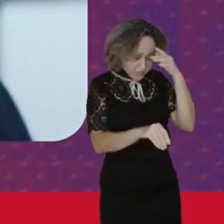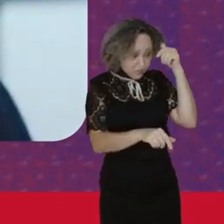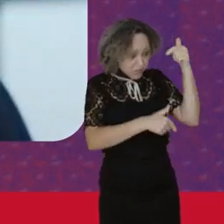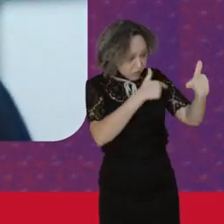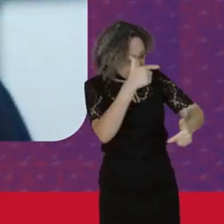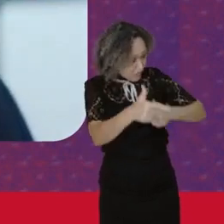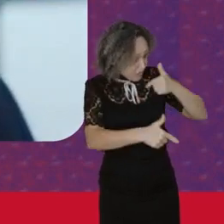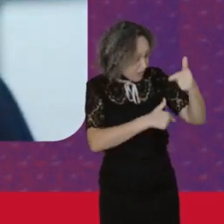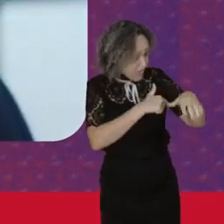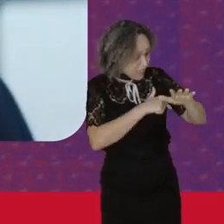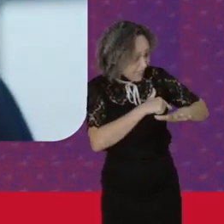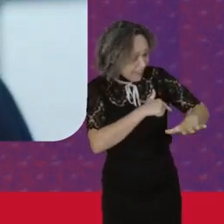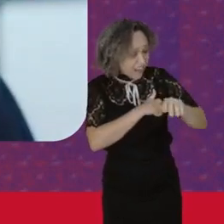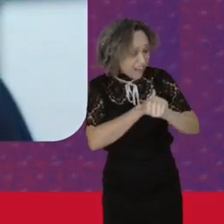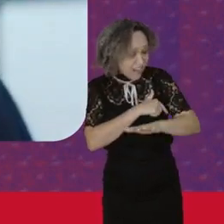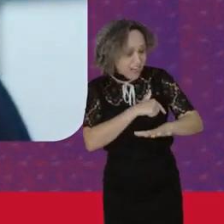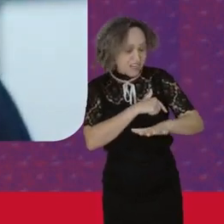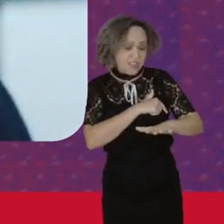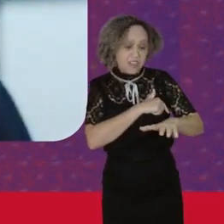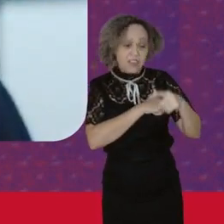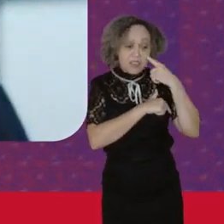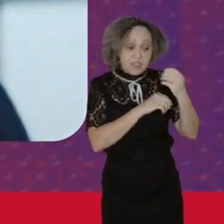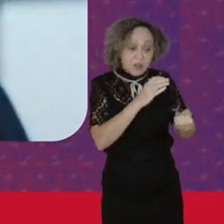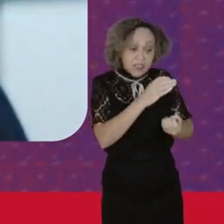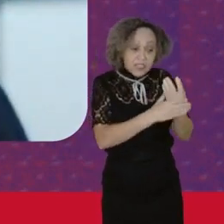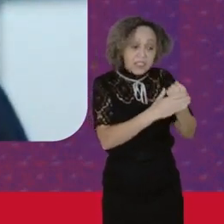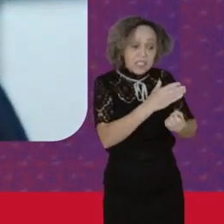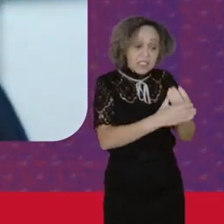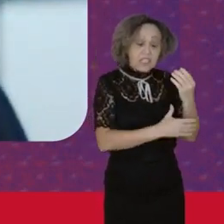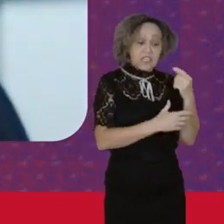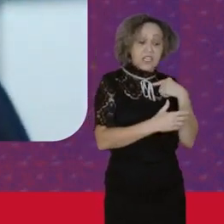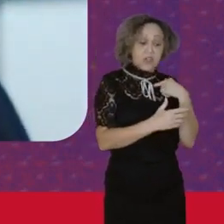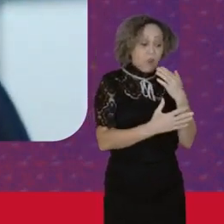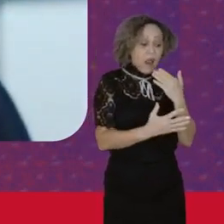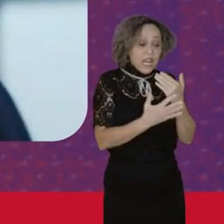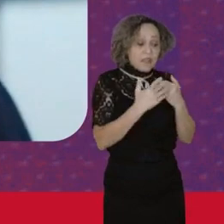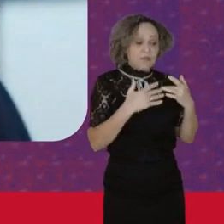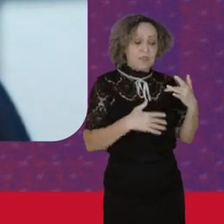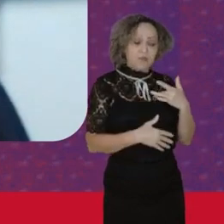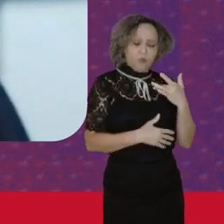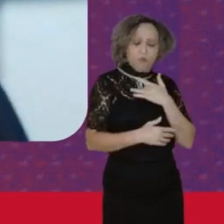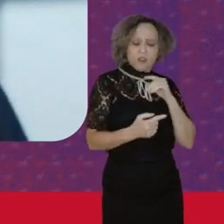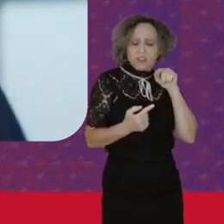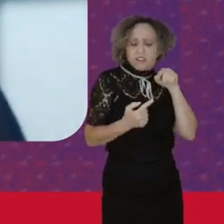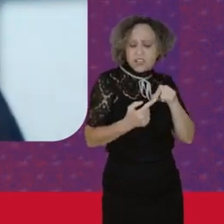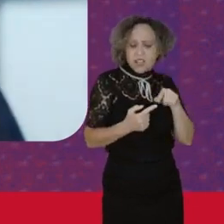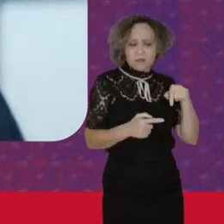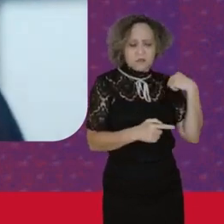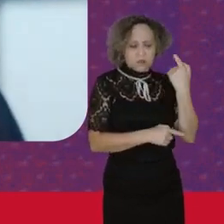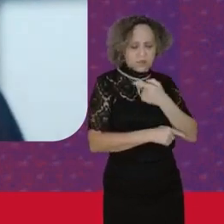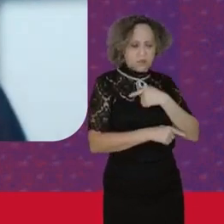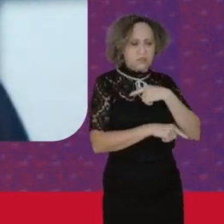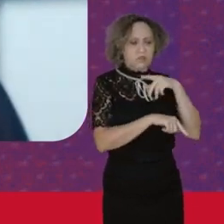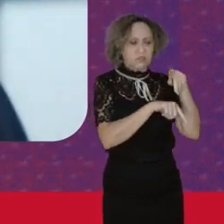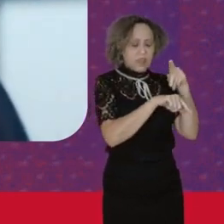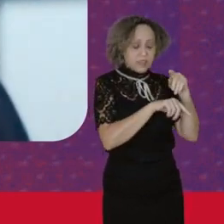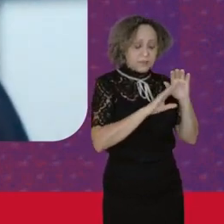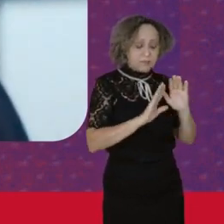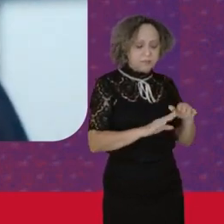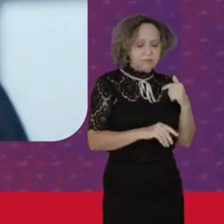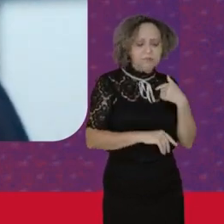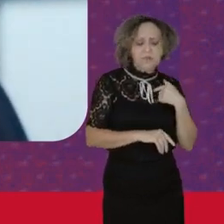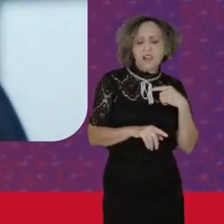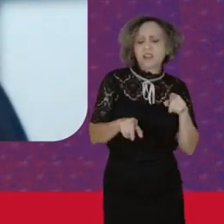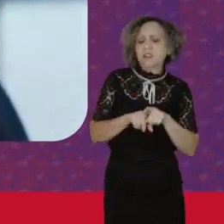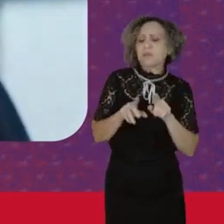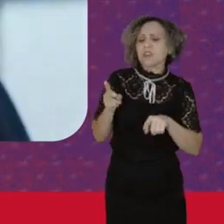contribuindo com a produção de alimentos saudáveis para o nosso país. Então, é importante sempre considerar esse elemento, né? E a